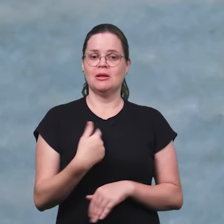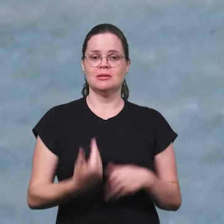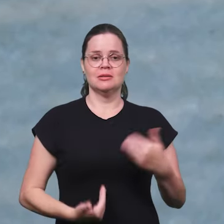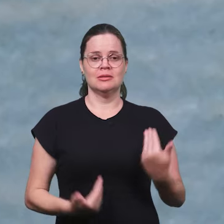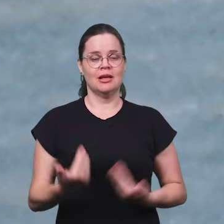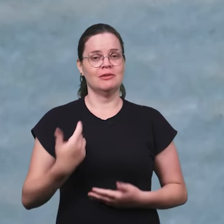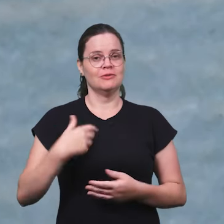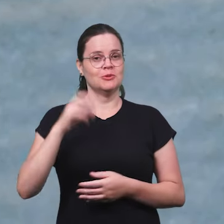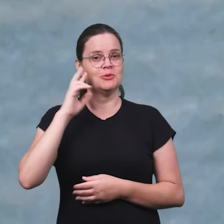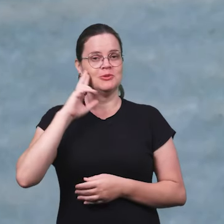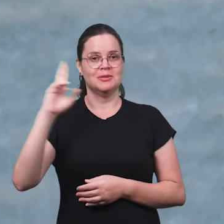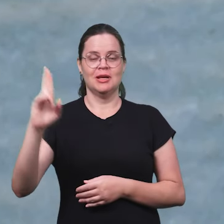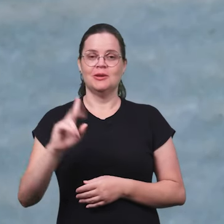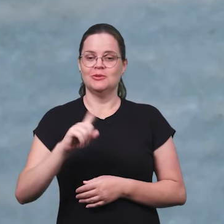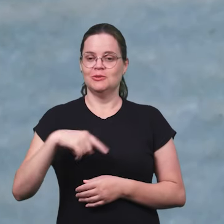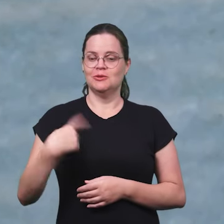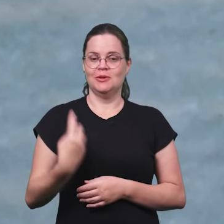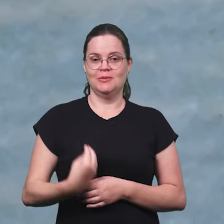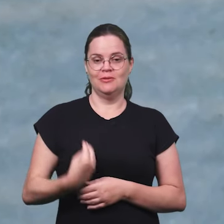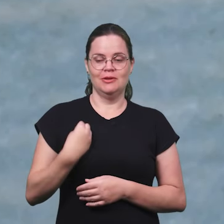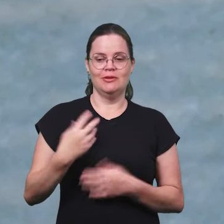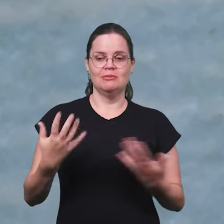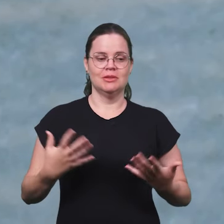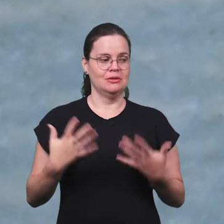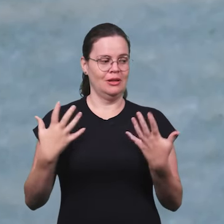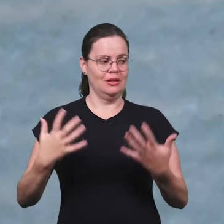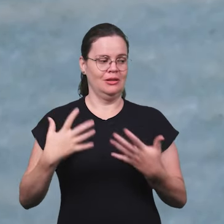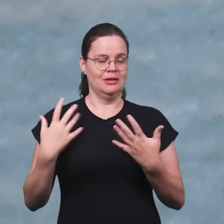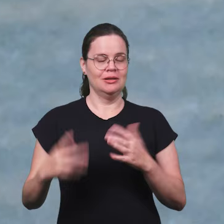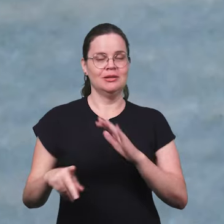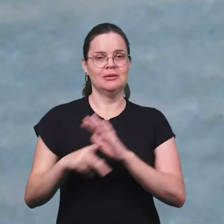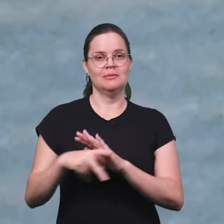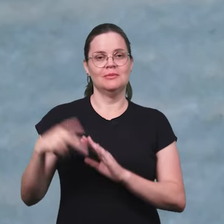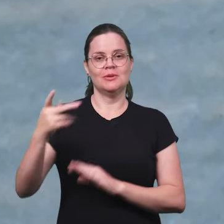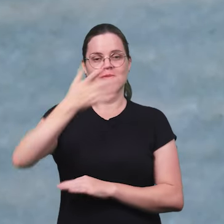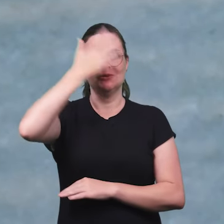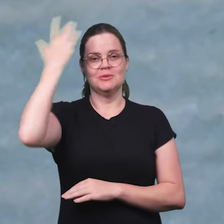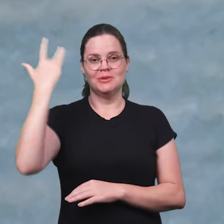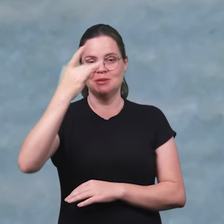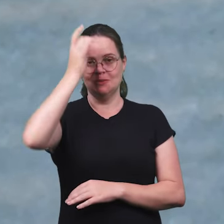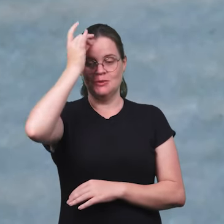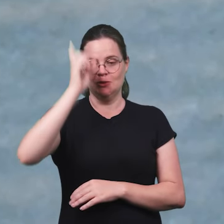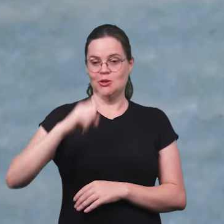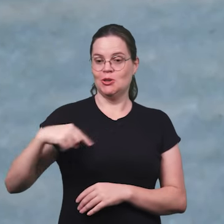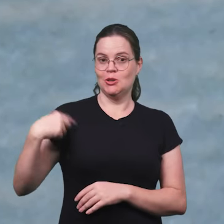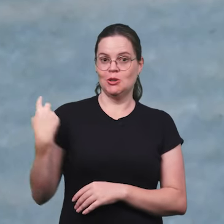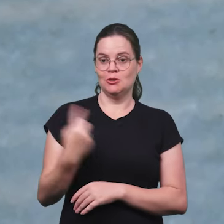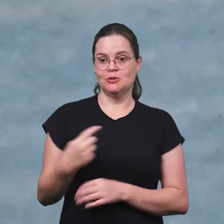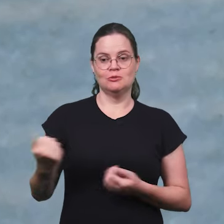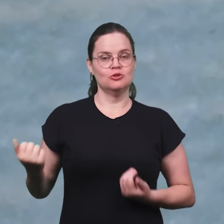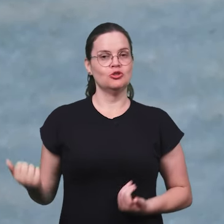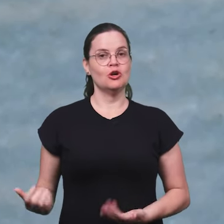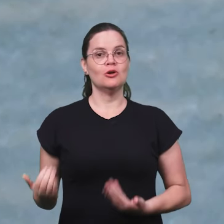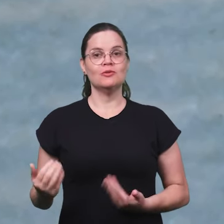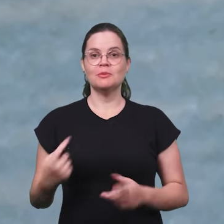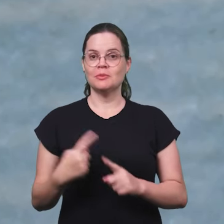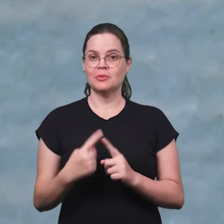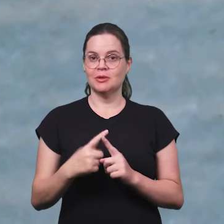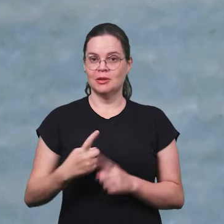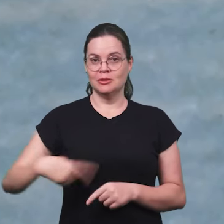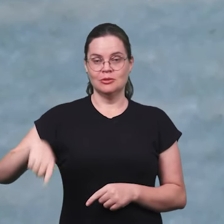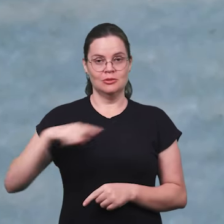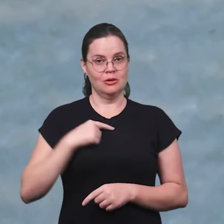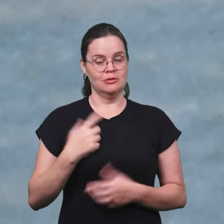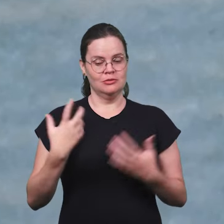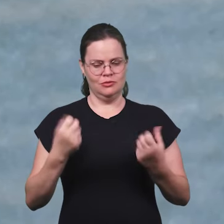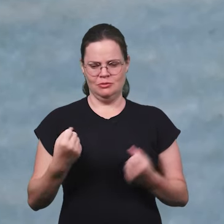uma bênção vivermos a alegria do Espírito Santo. É uma bênção vermos que somos jovens, sabe por quê? Porque nós vamos viver por toda a